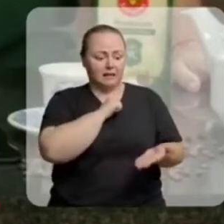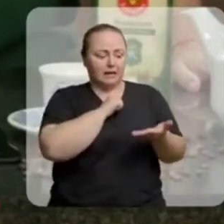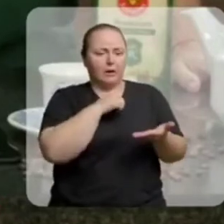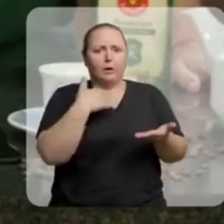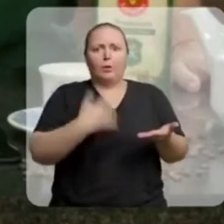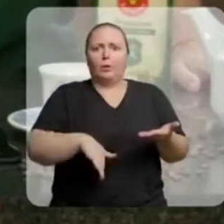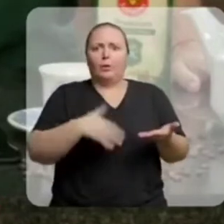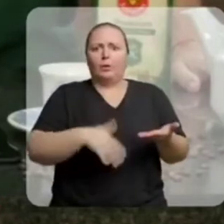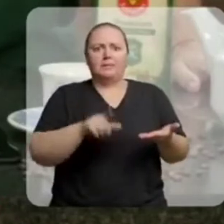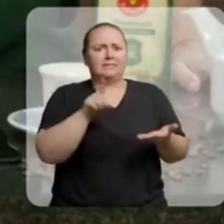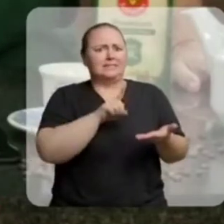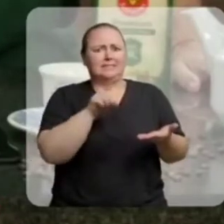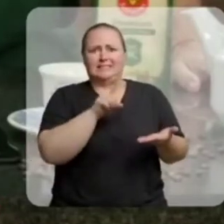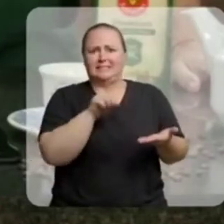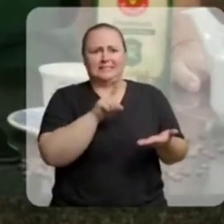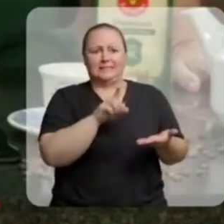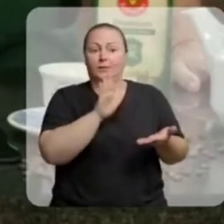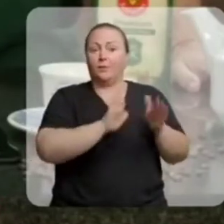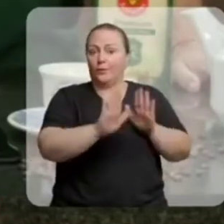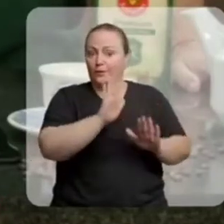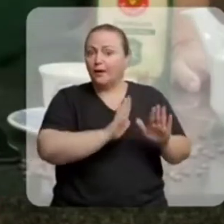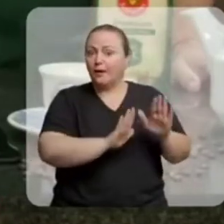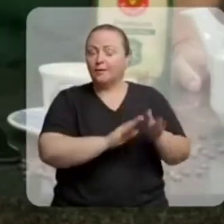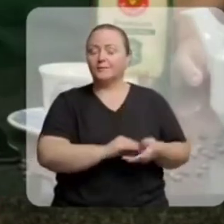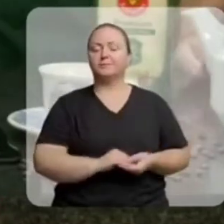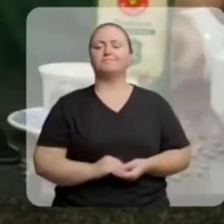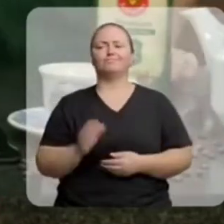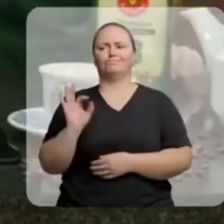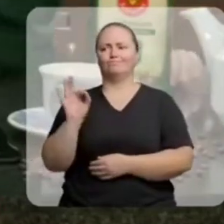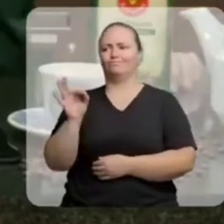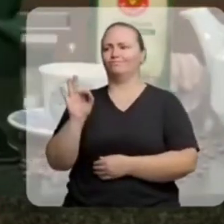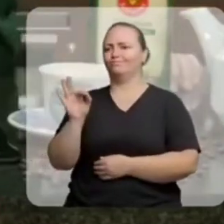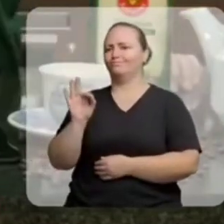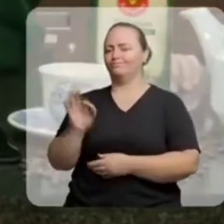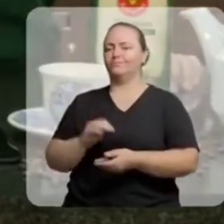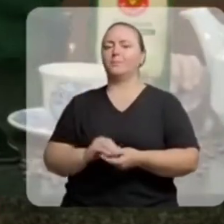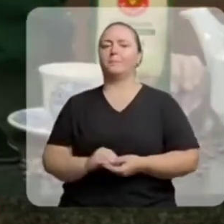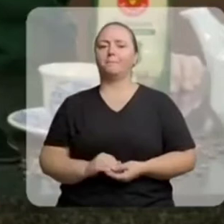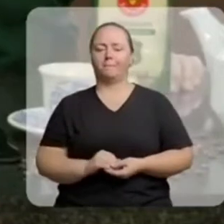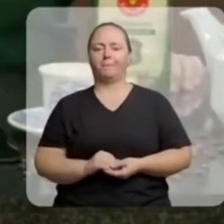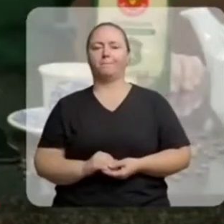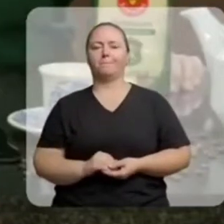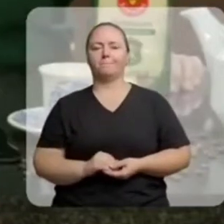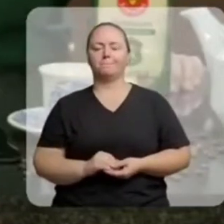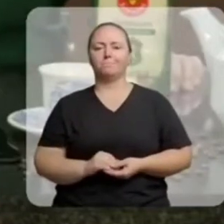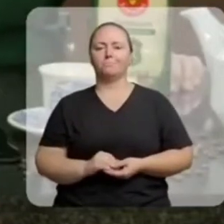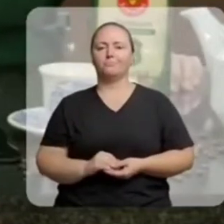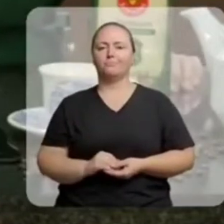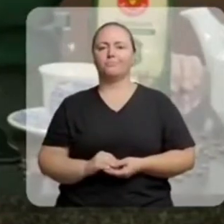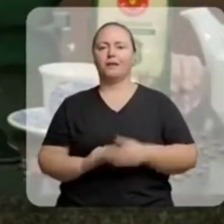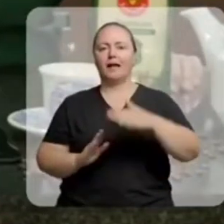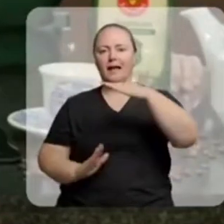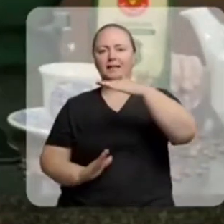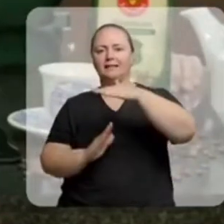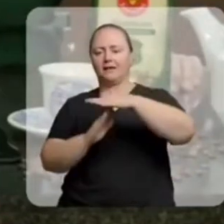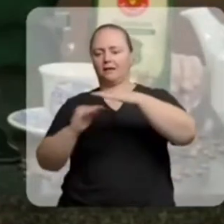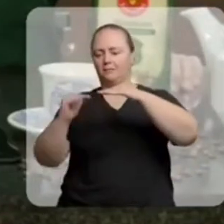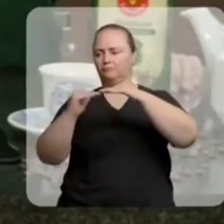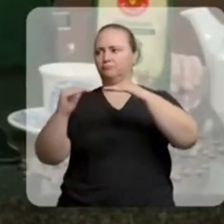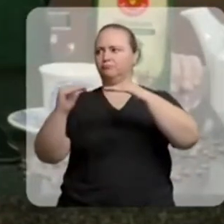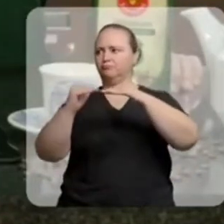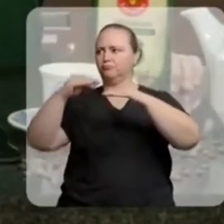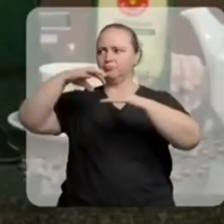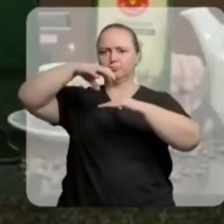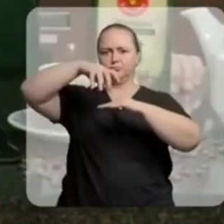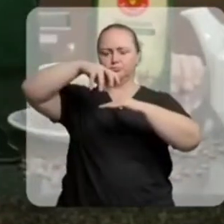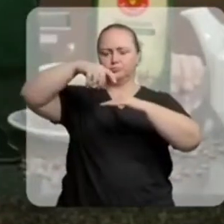pode dar uma Exatamente. queimada, tá, gente? É, a capacidade de água, então, é até a válvula, tá? É o limite.